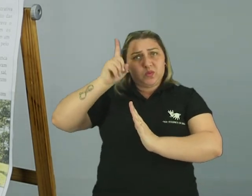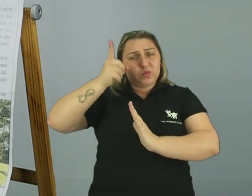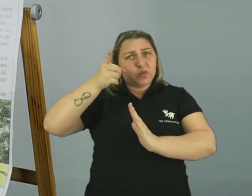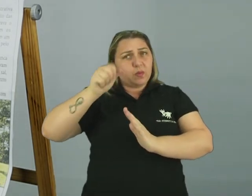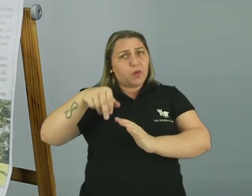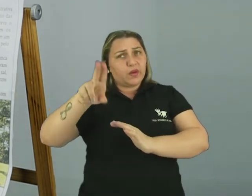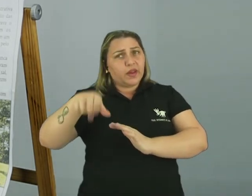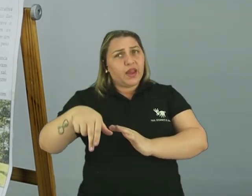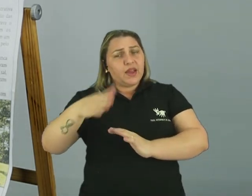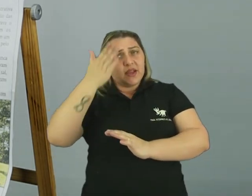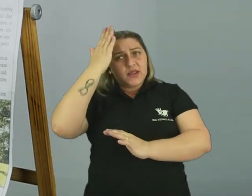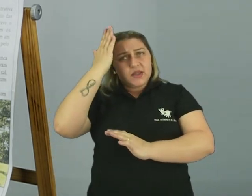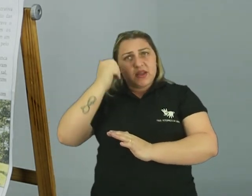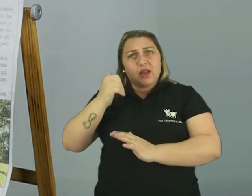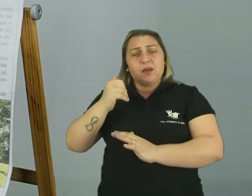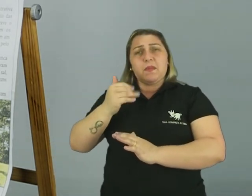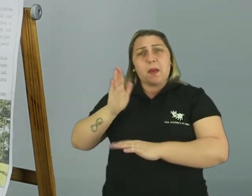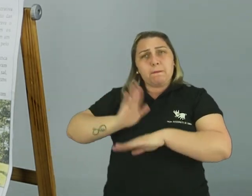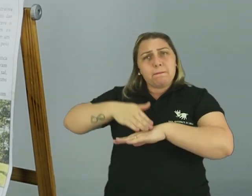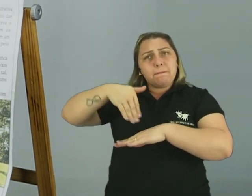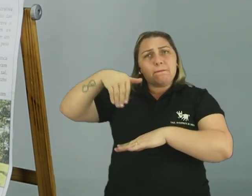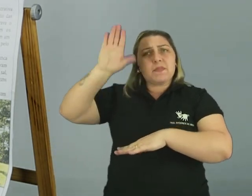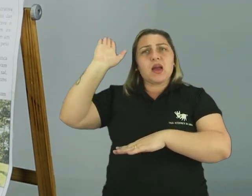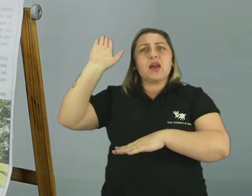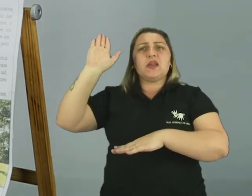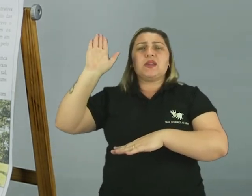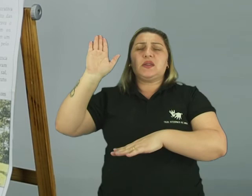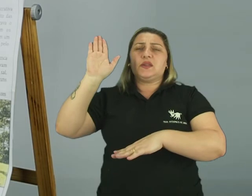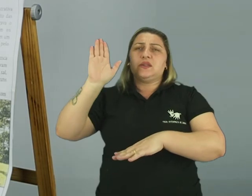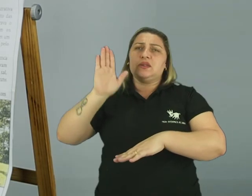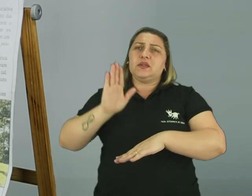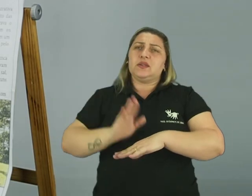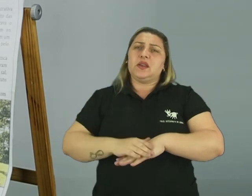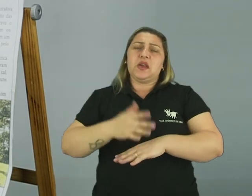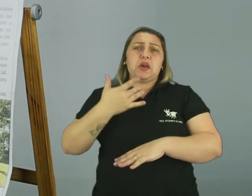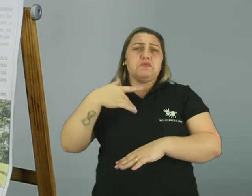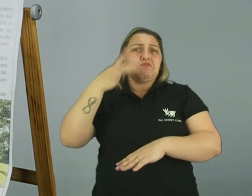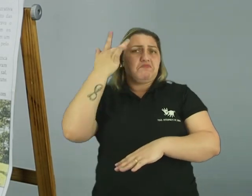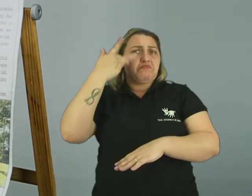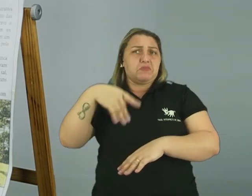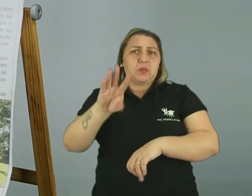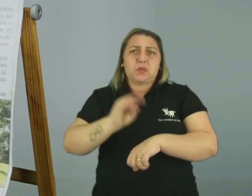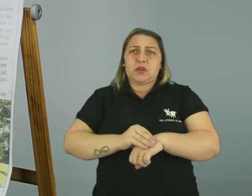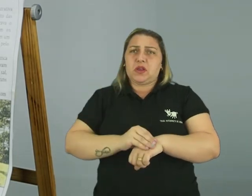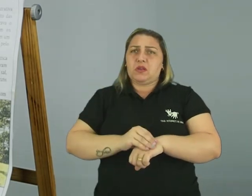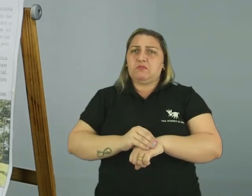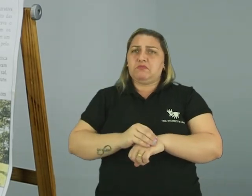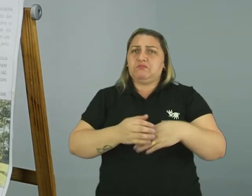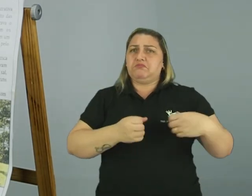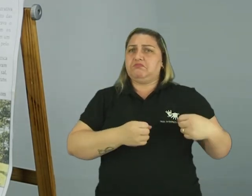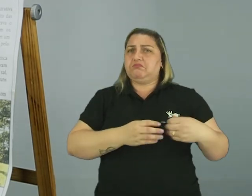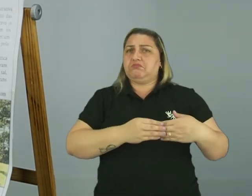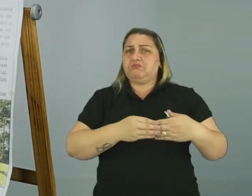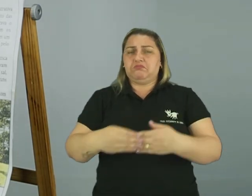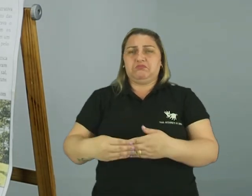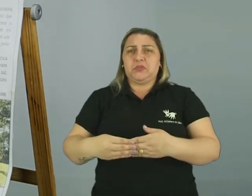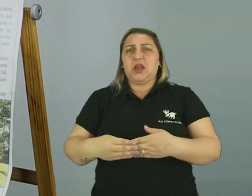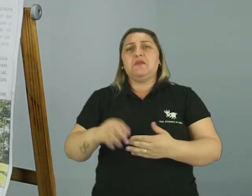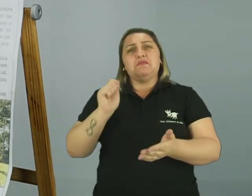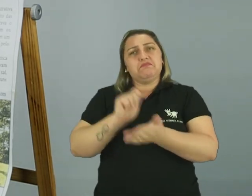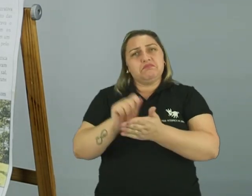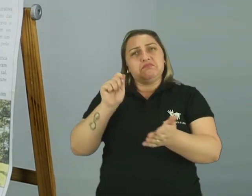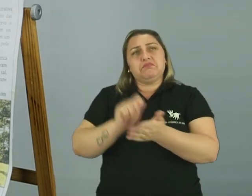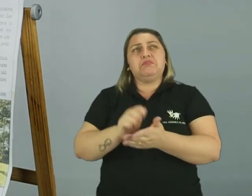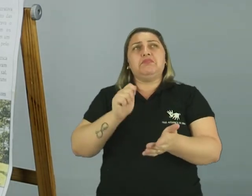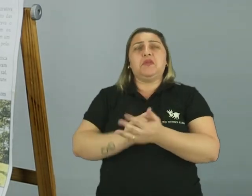por quem sabia mais. Já pensou? Eu não tenho conhecimento. Se me colocarem qualquer coisa, eu vou